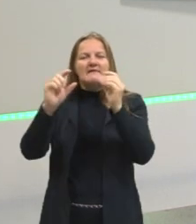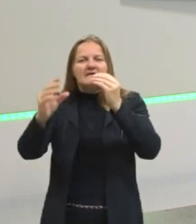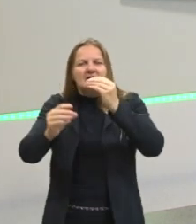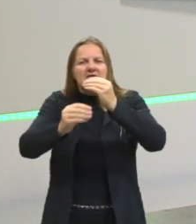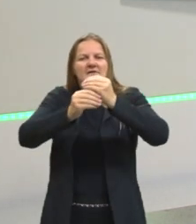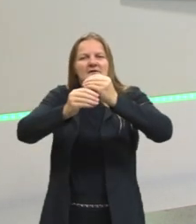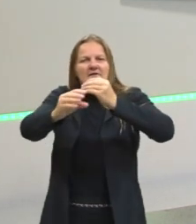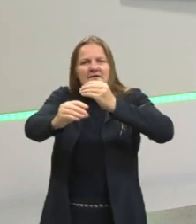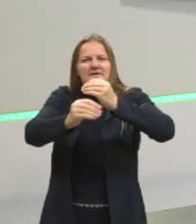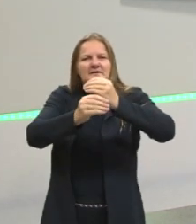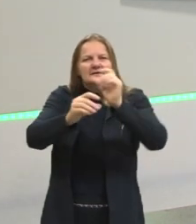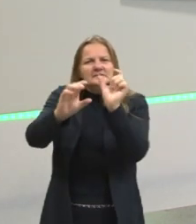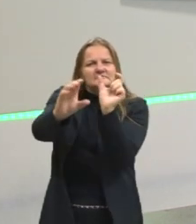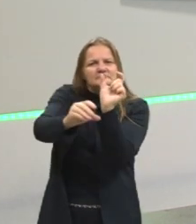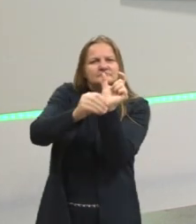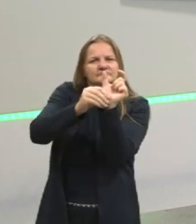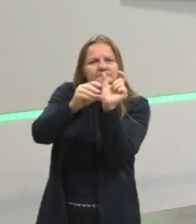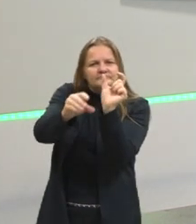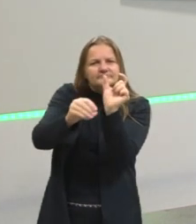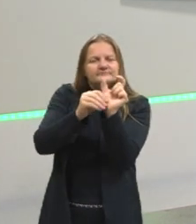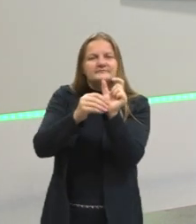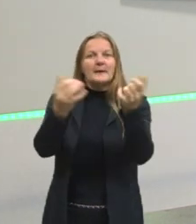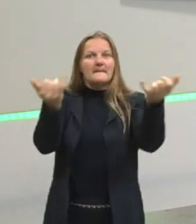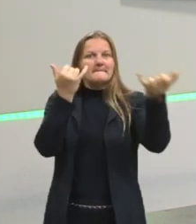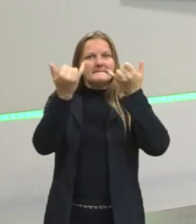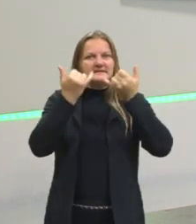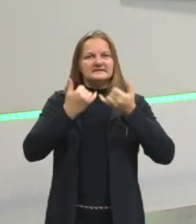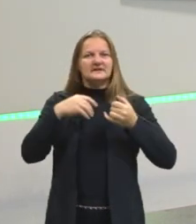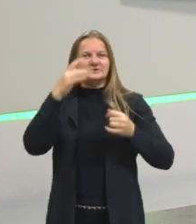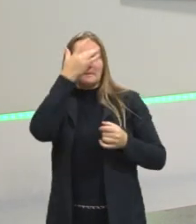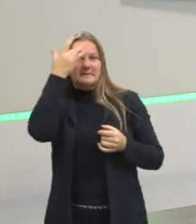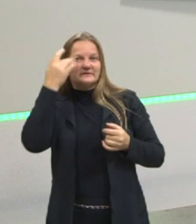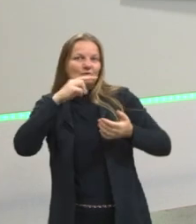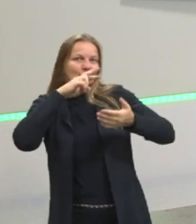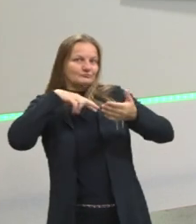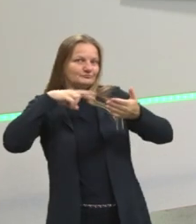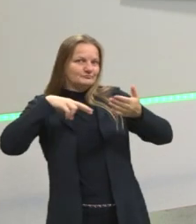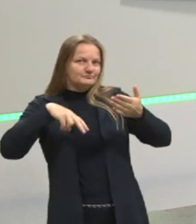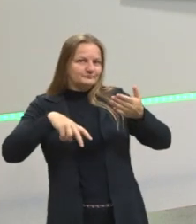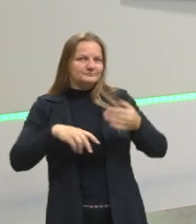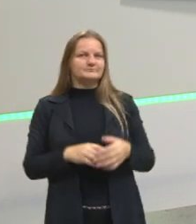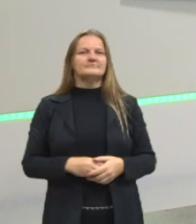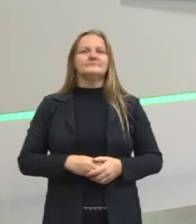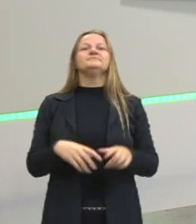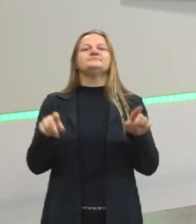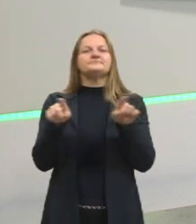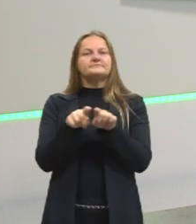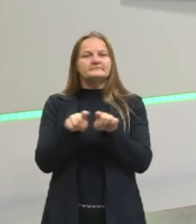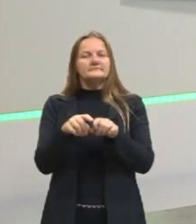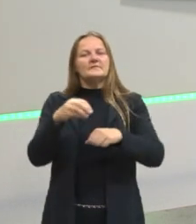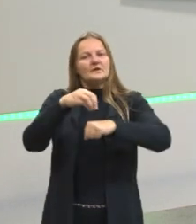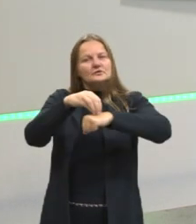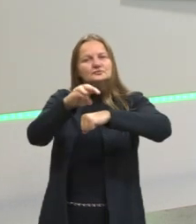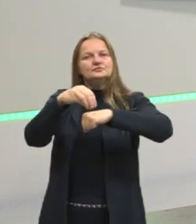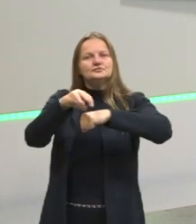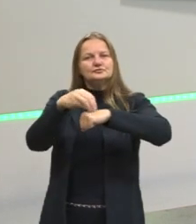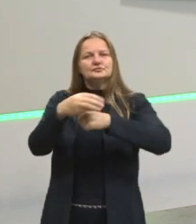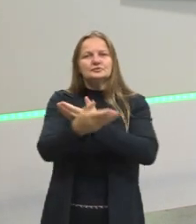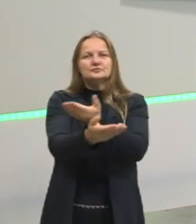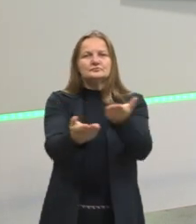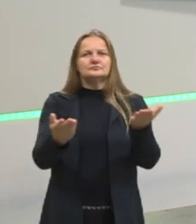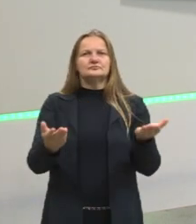a o sentido a mensagem para o leitor lembro também que uma das dicas e